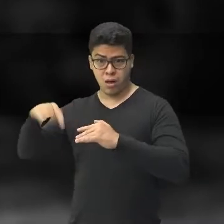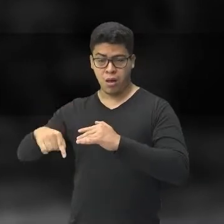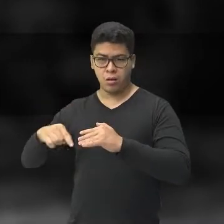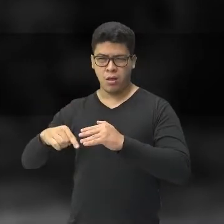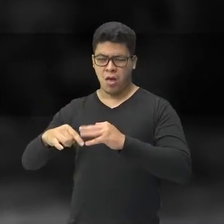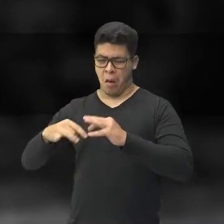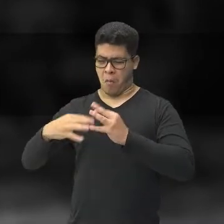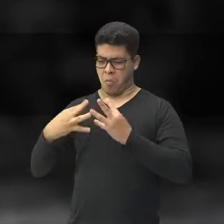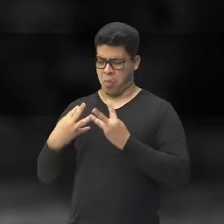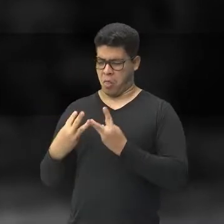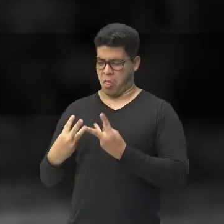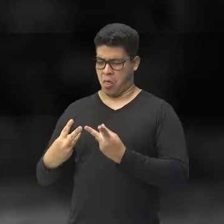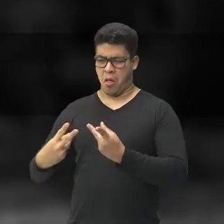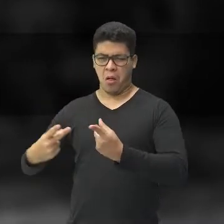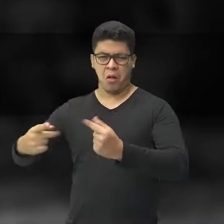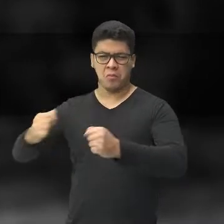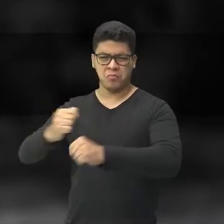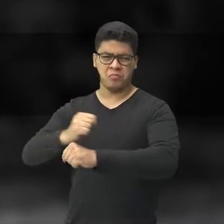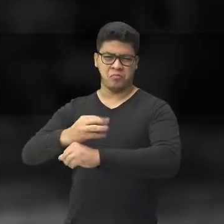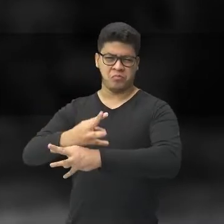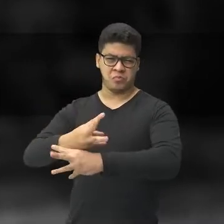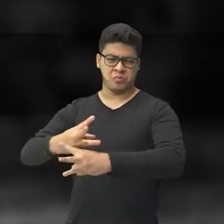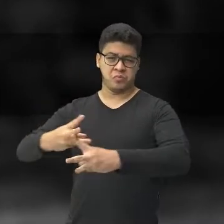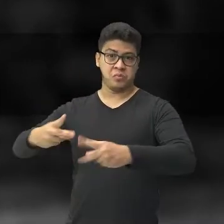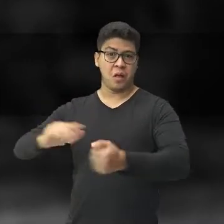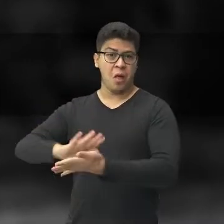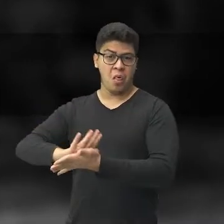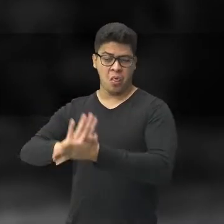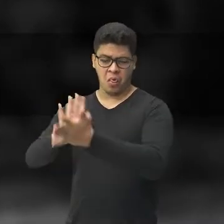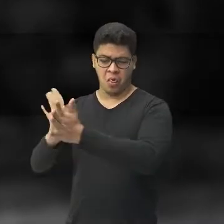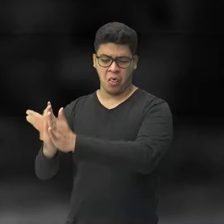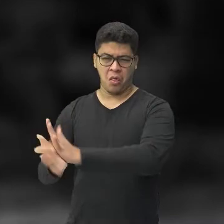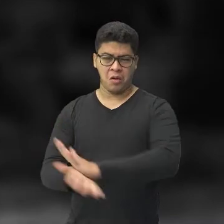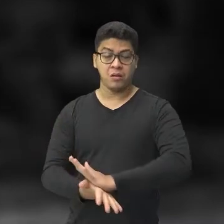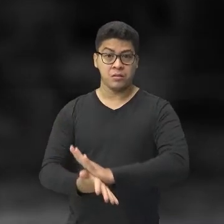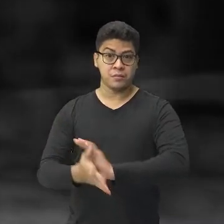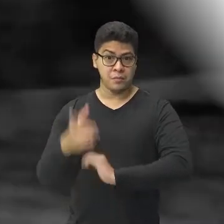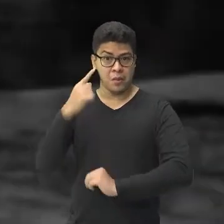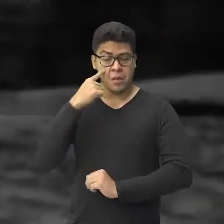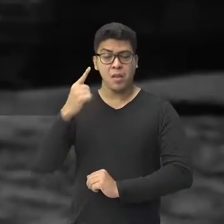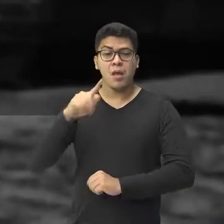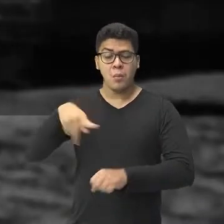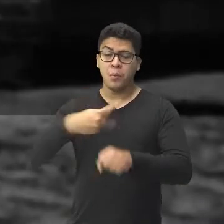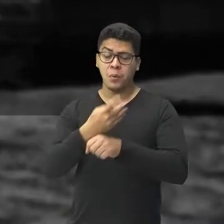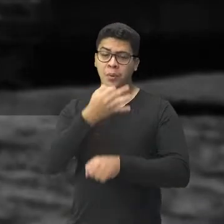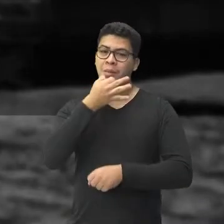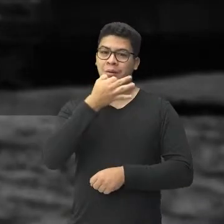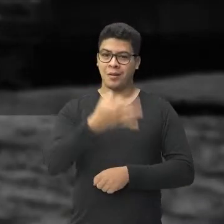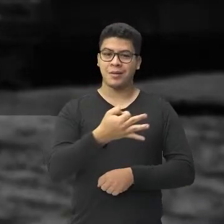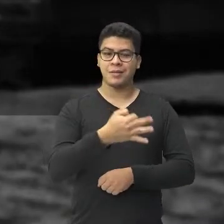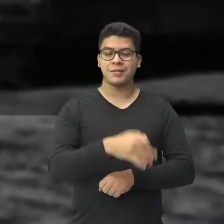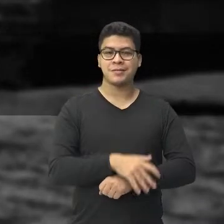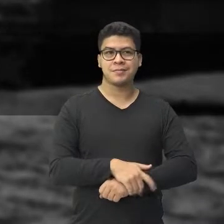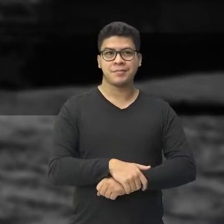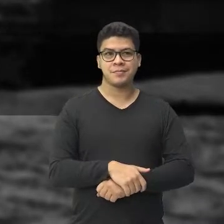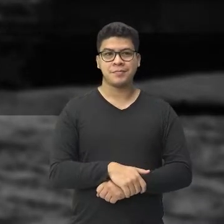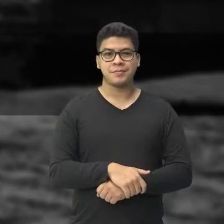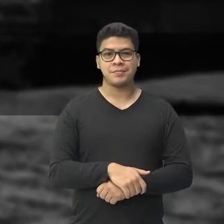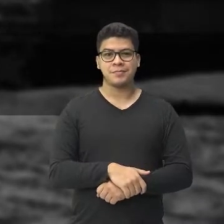batalha. Mas não se enganem, tá? Vamos até o final do nosso vídeo, daqui a pouco eu tenho um comentário para vocês.